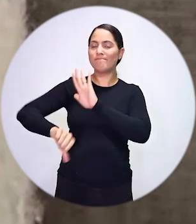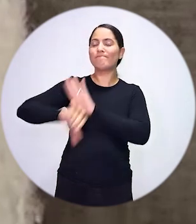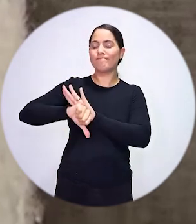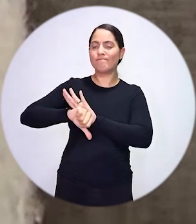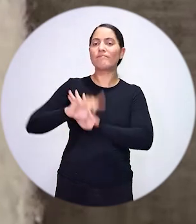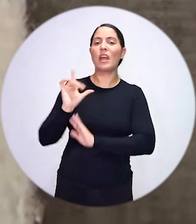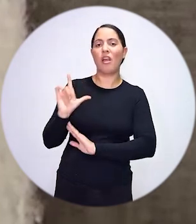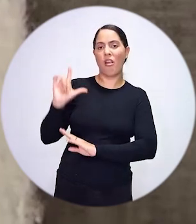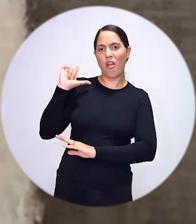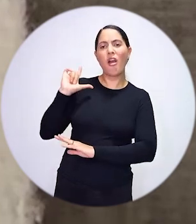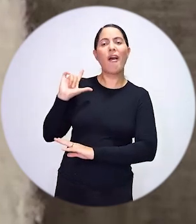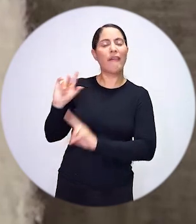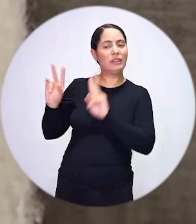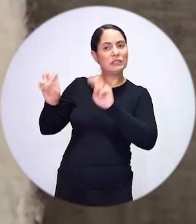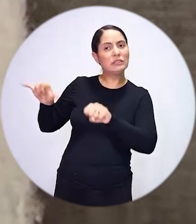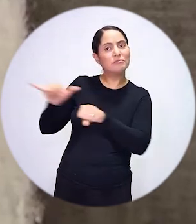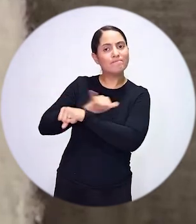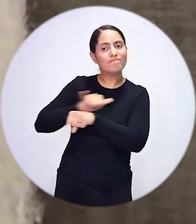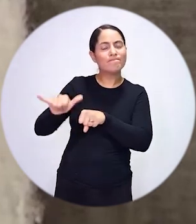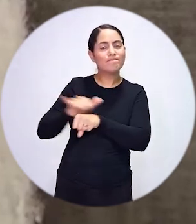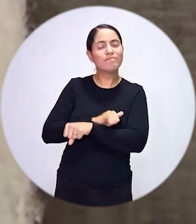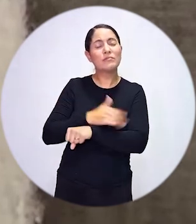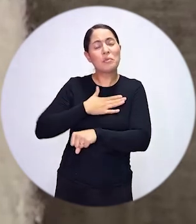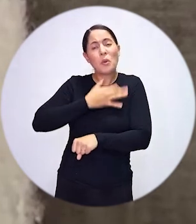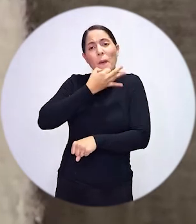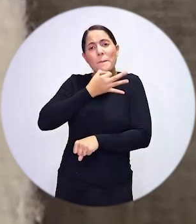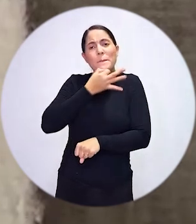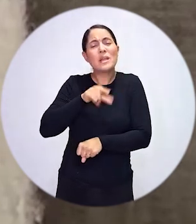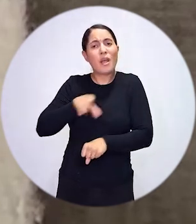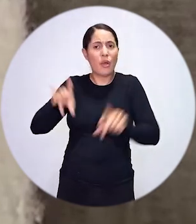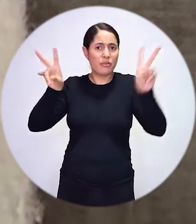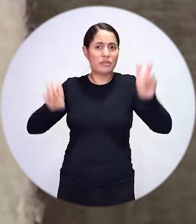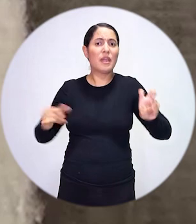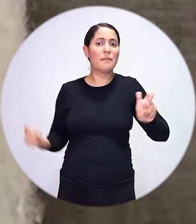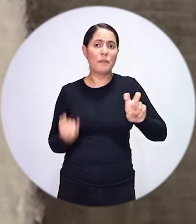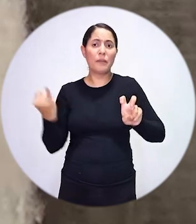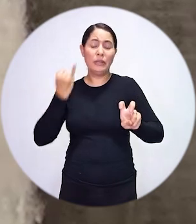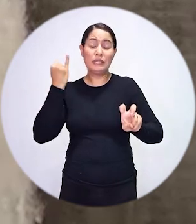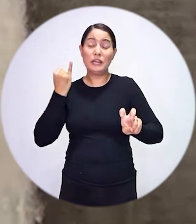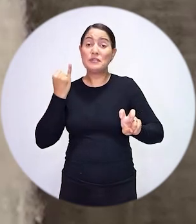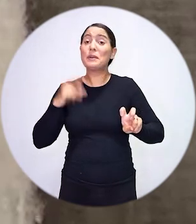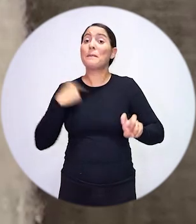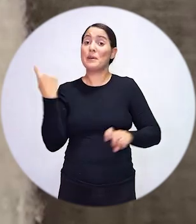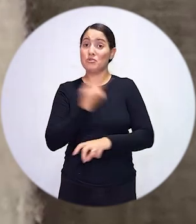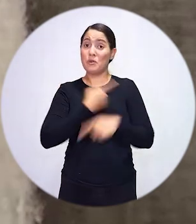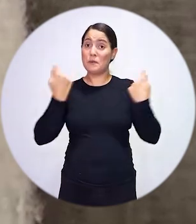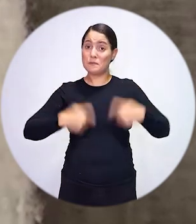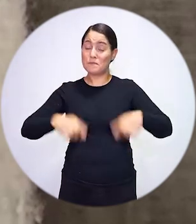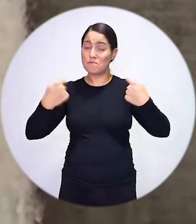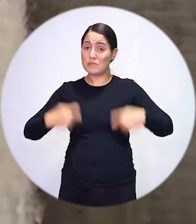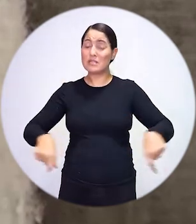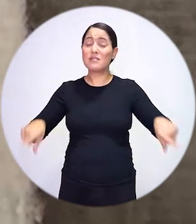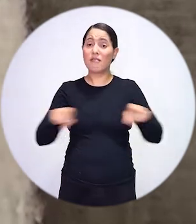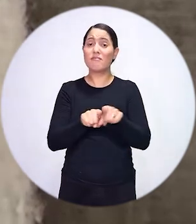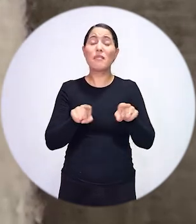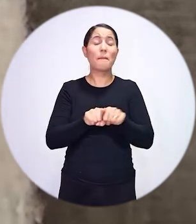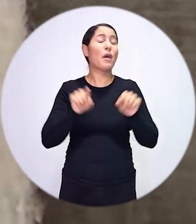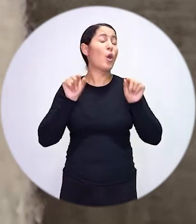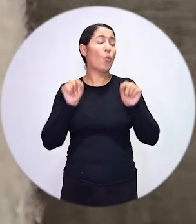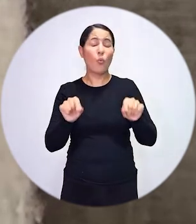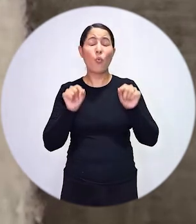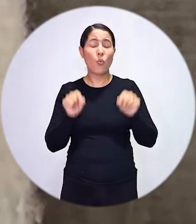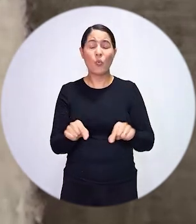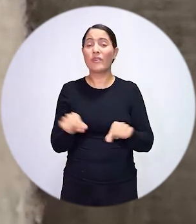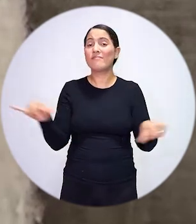sempre individual, eu acho que ela é importante, né, em determinados contextos, mas é fundamental que a gente também busque